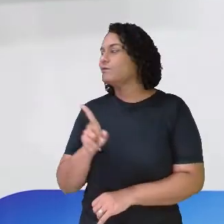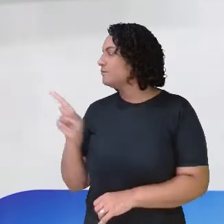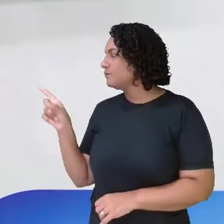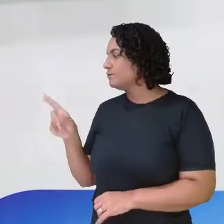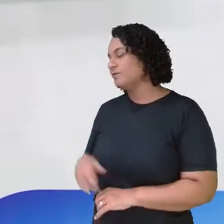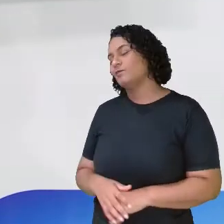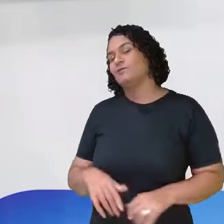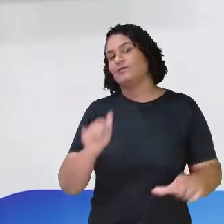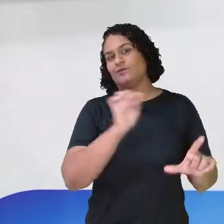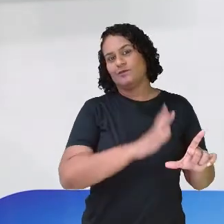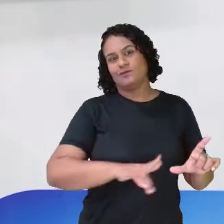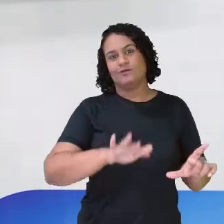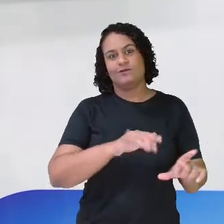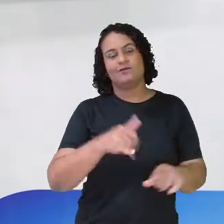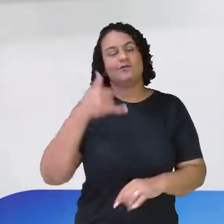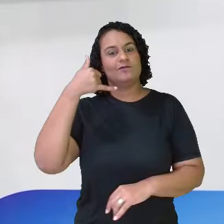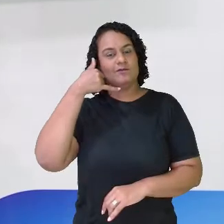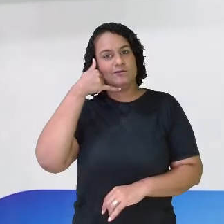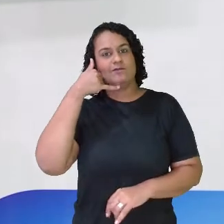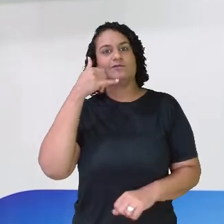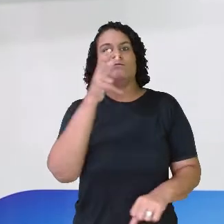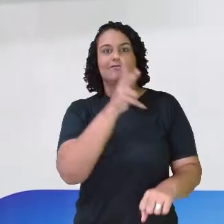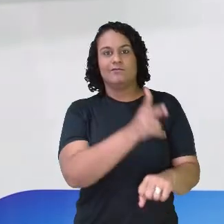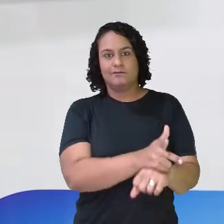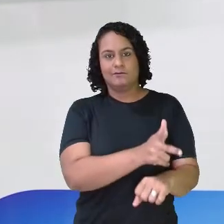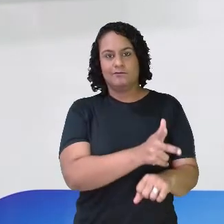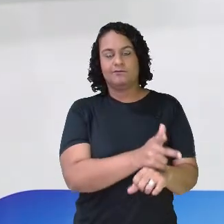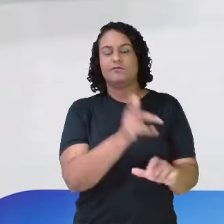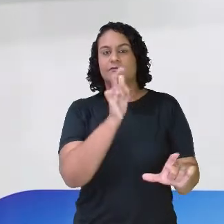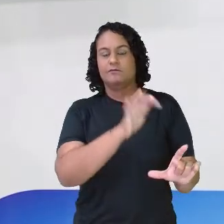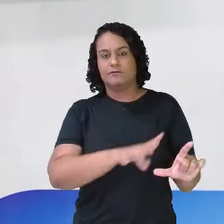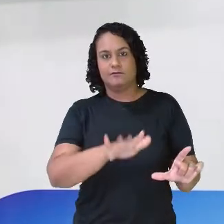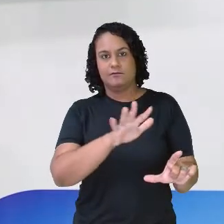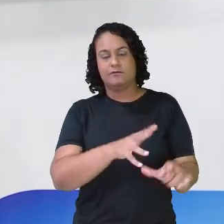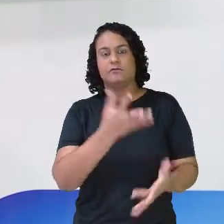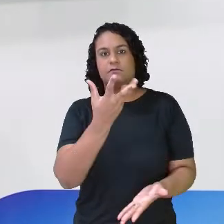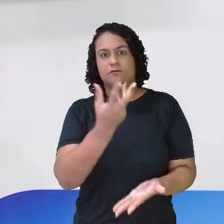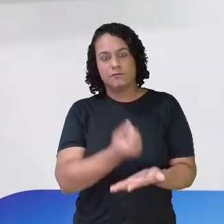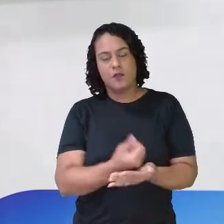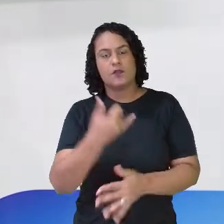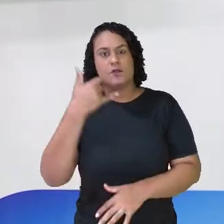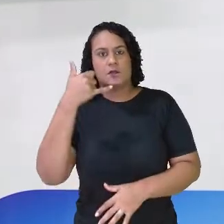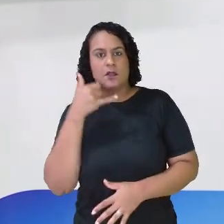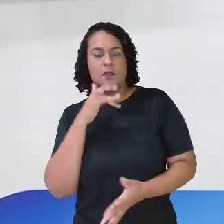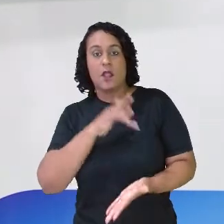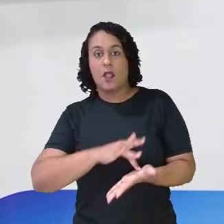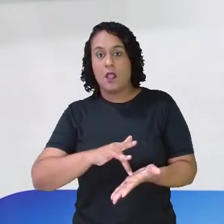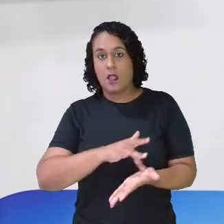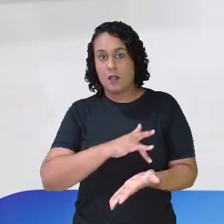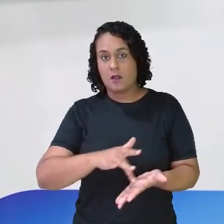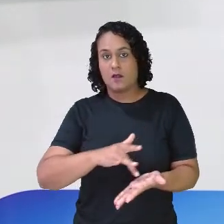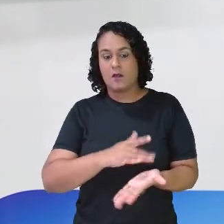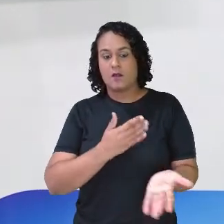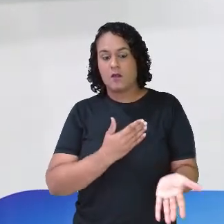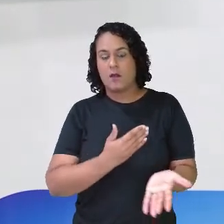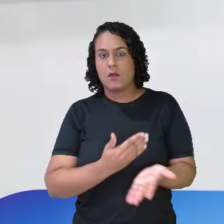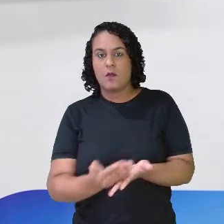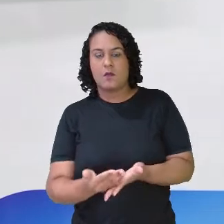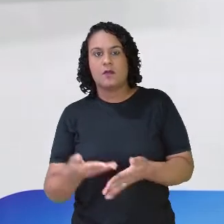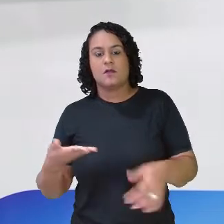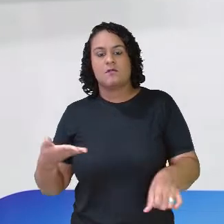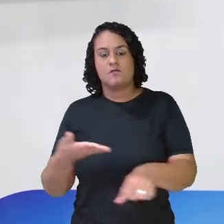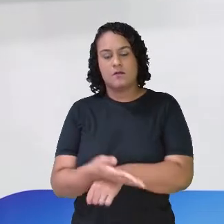na sua telinha. Você já pode baixar no seu aparelho, no seu tablet e começar a interagir com a